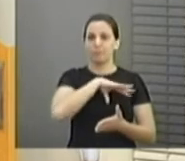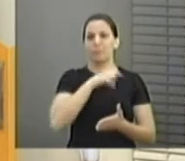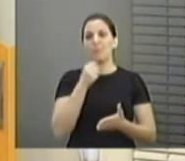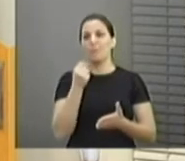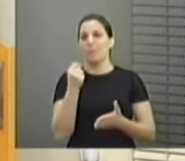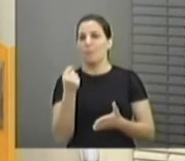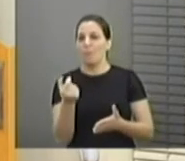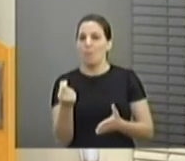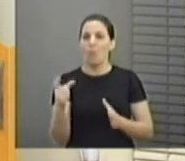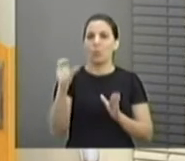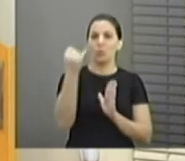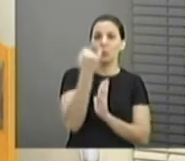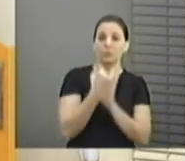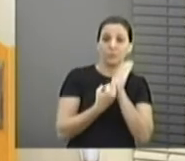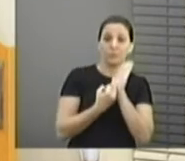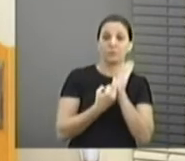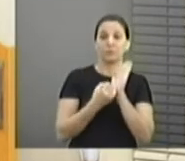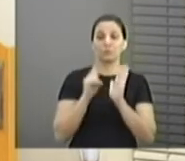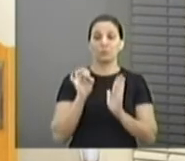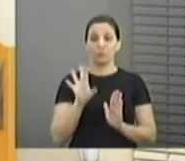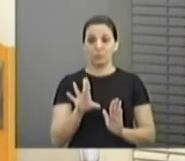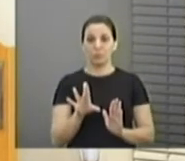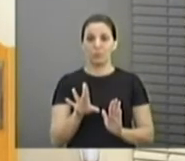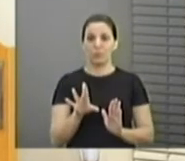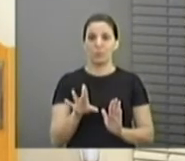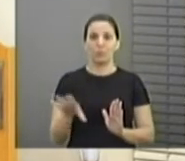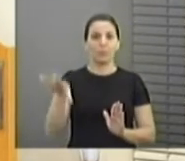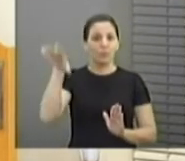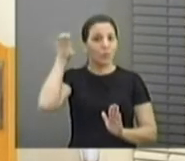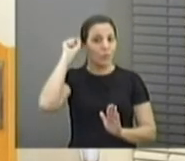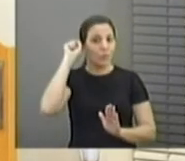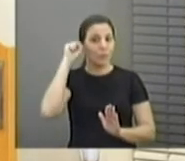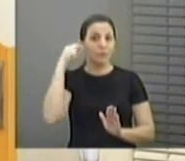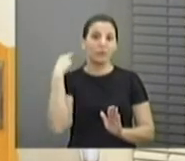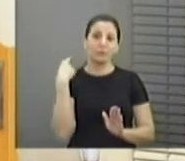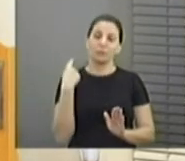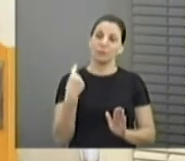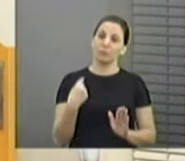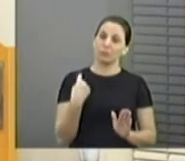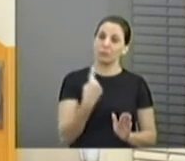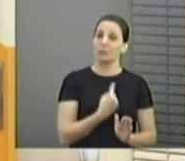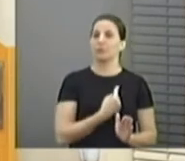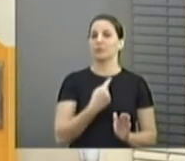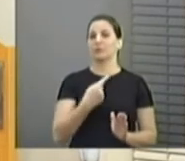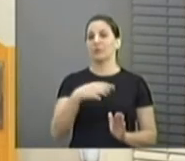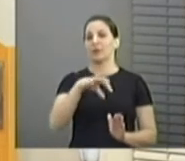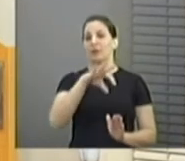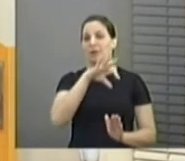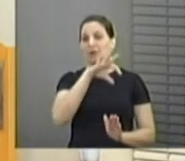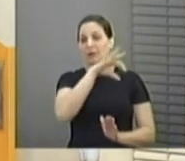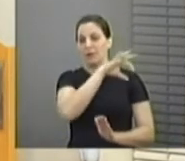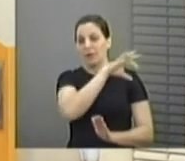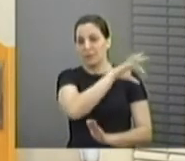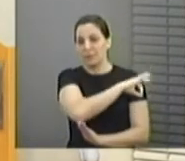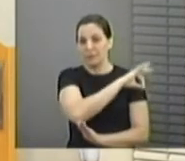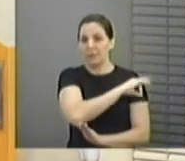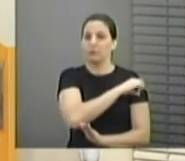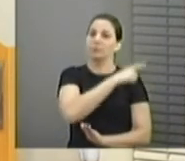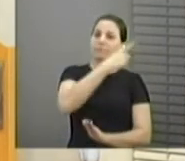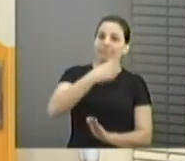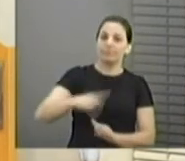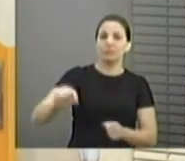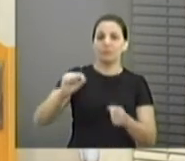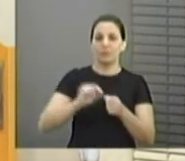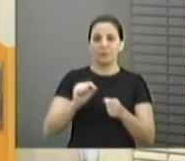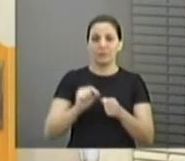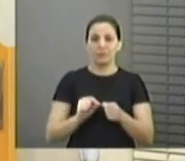recuperação inflacionária. Pelo que nós estamos ouvindo, o caminho da prefeitura nesse ano é repetir aquilo que foi